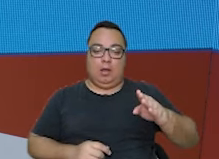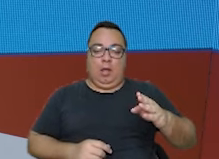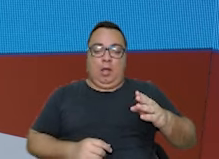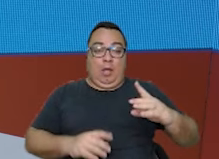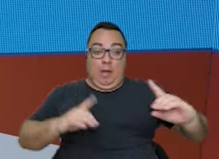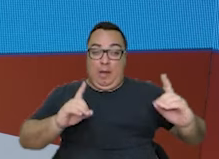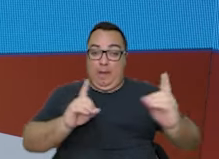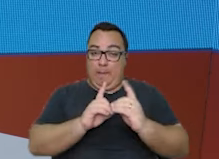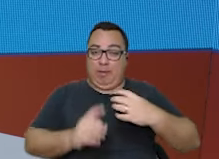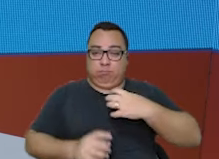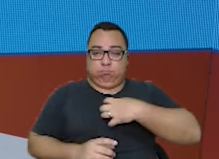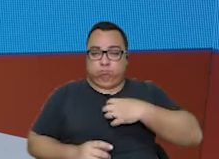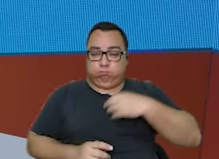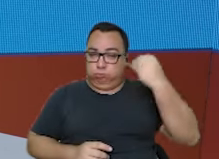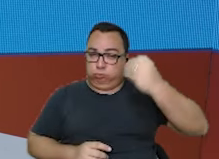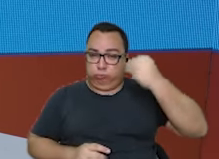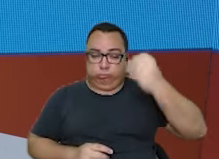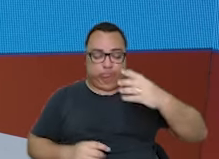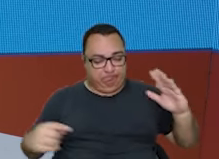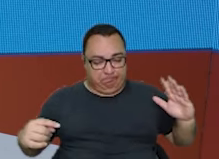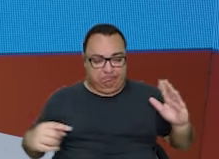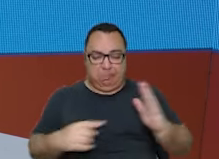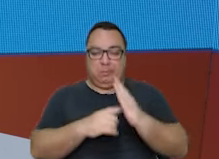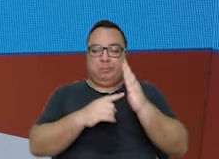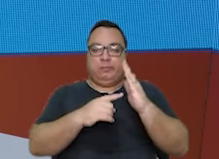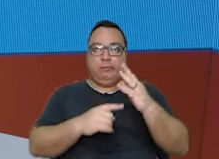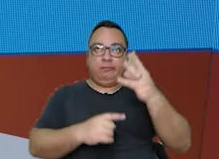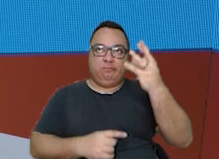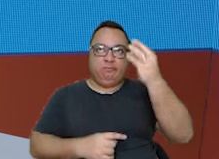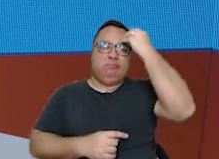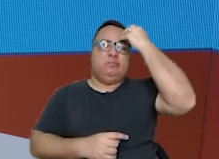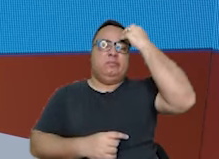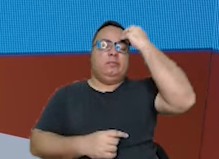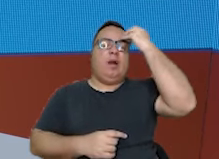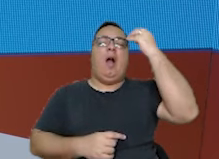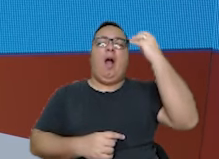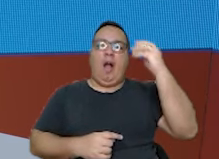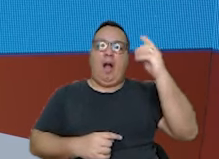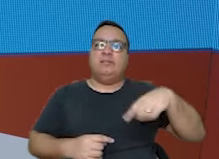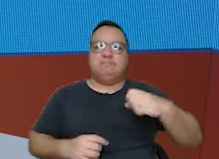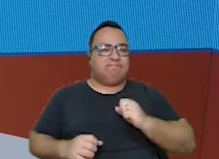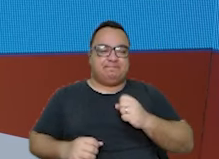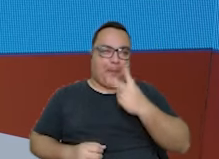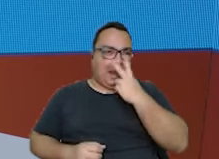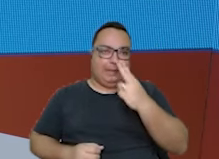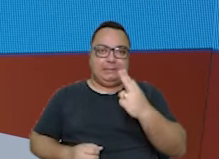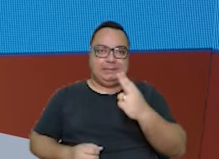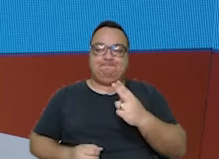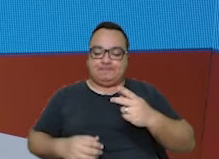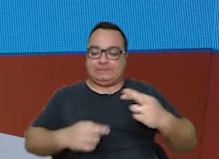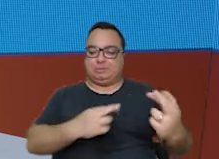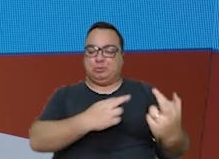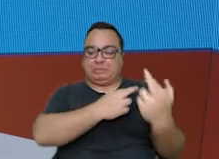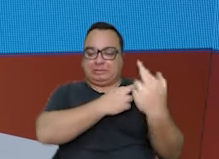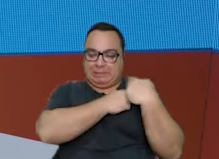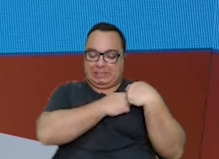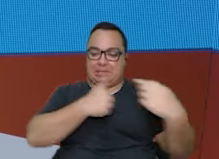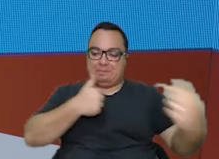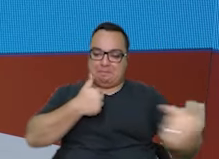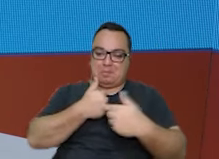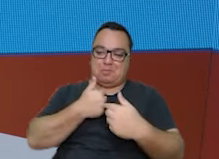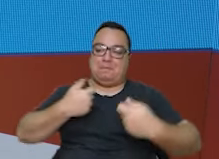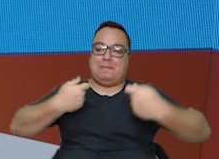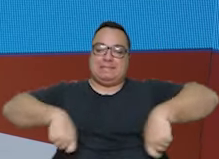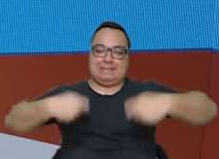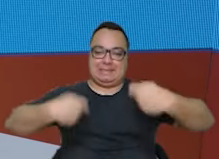legal mas tão marcante que que o cliente se sente na obrigação ou num uma necessidade de recompensa digamos